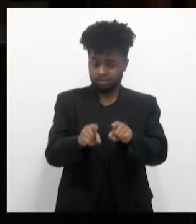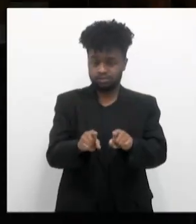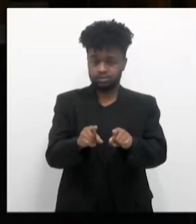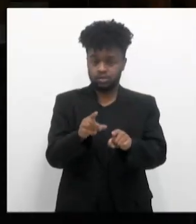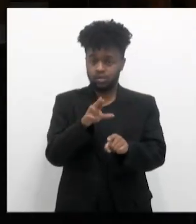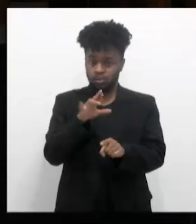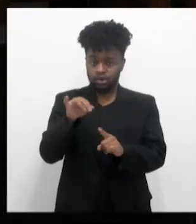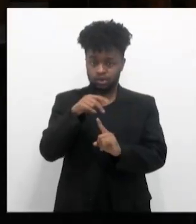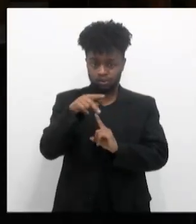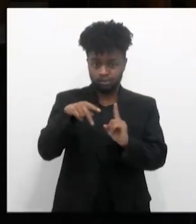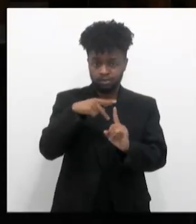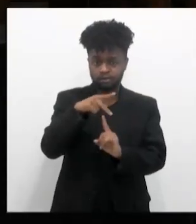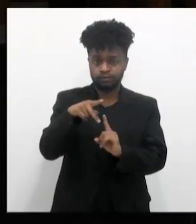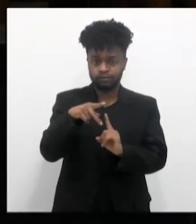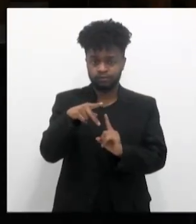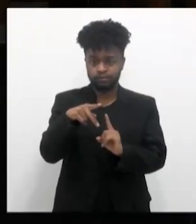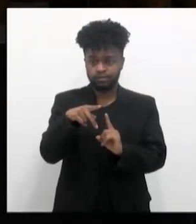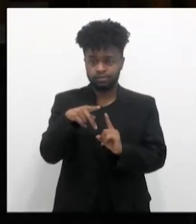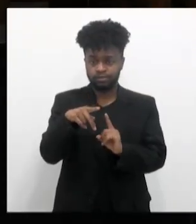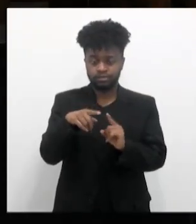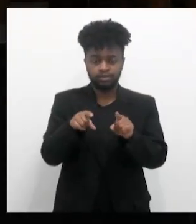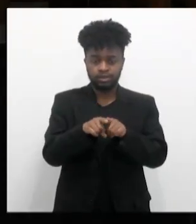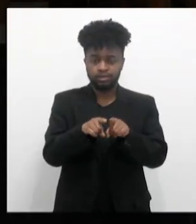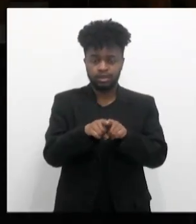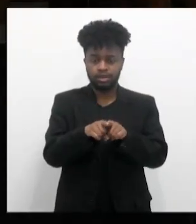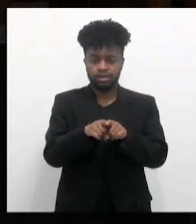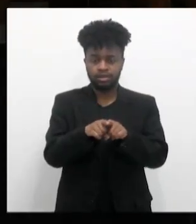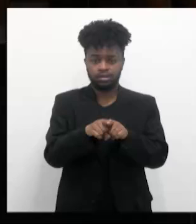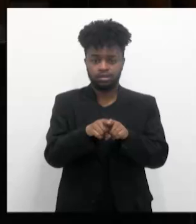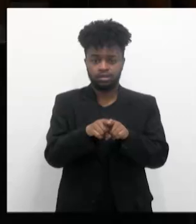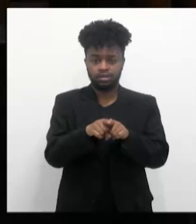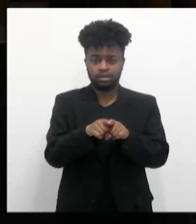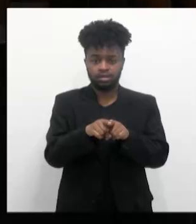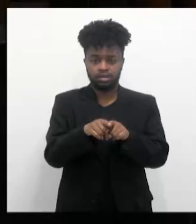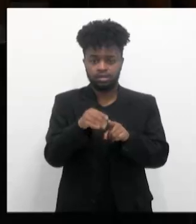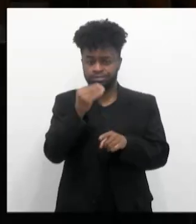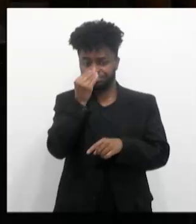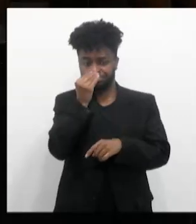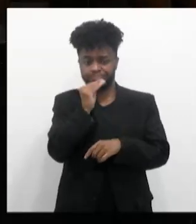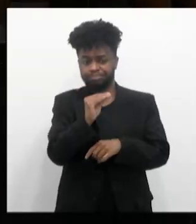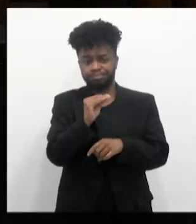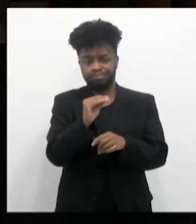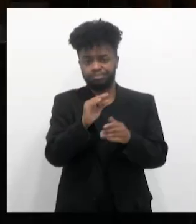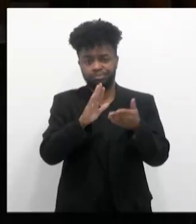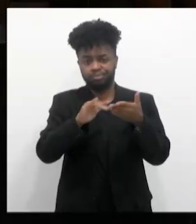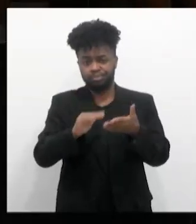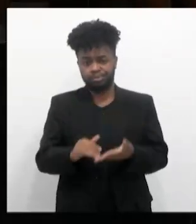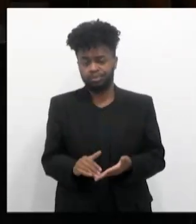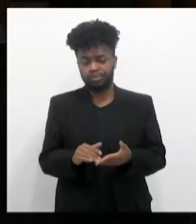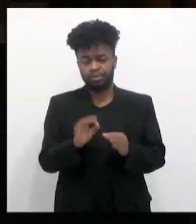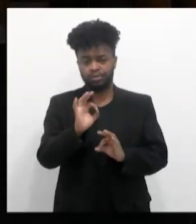próprio Previdência dilapida o plano atuarial,